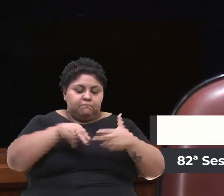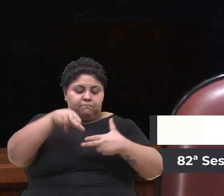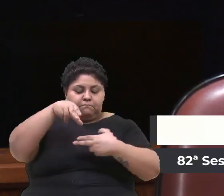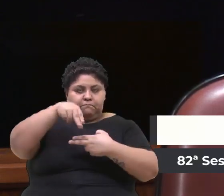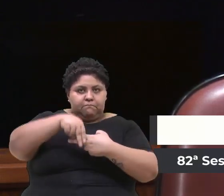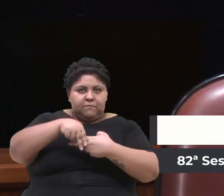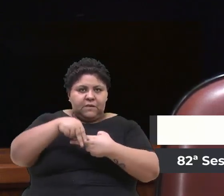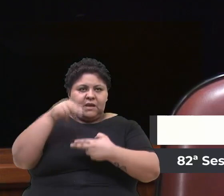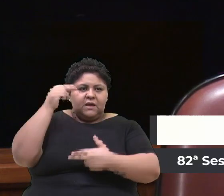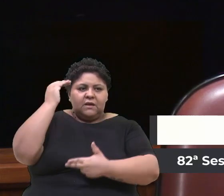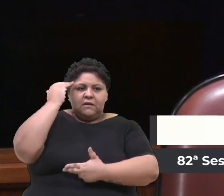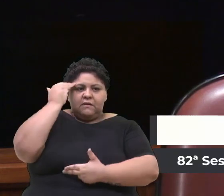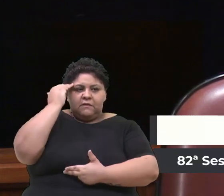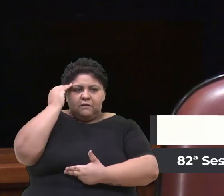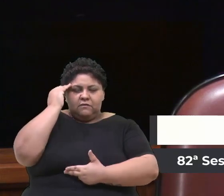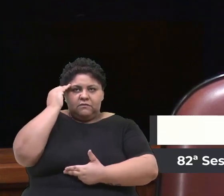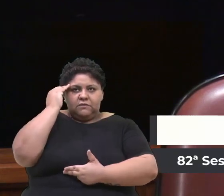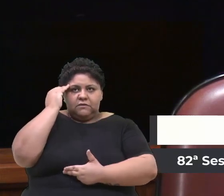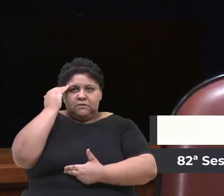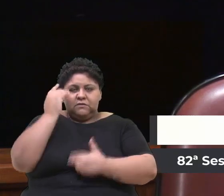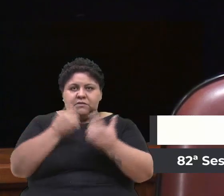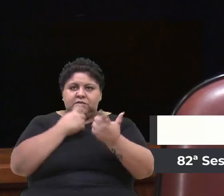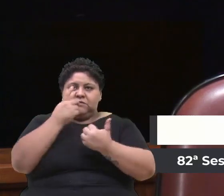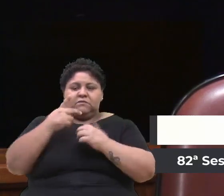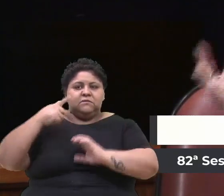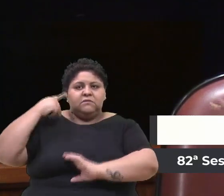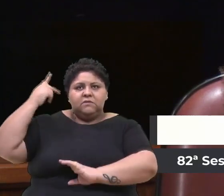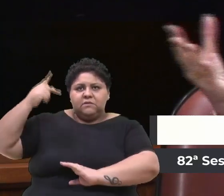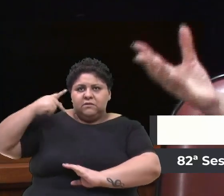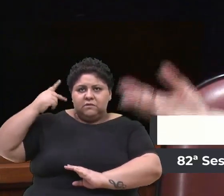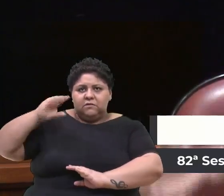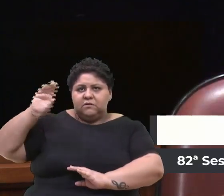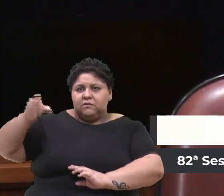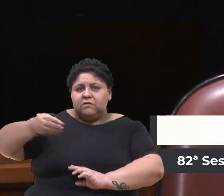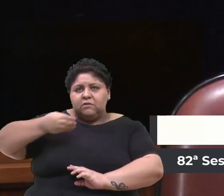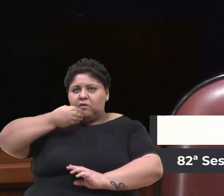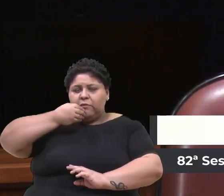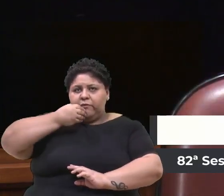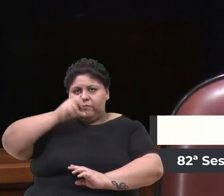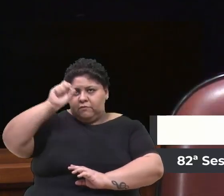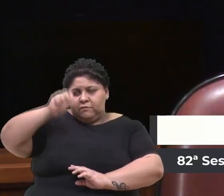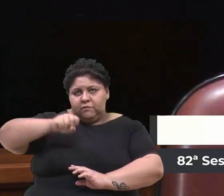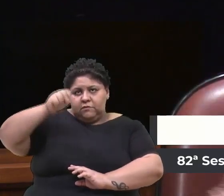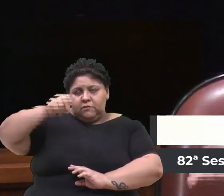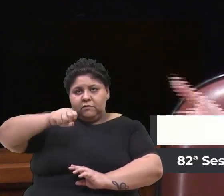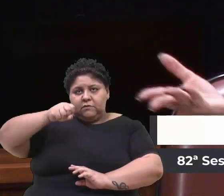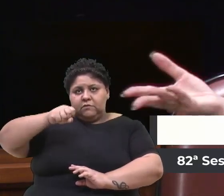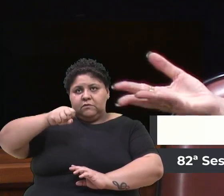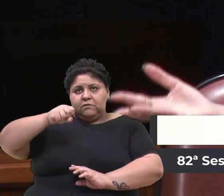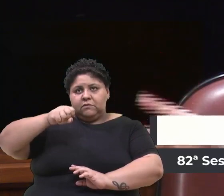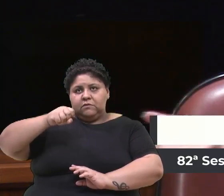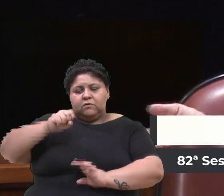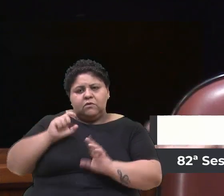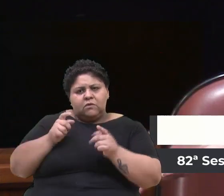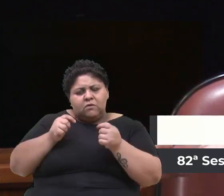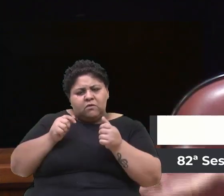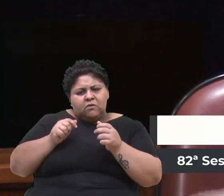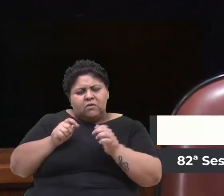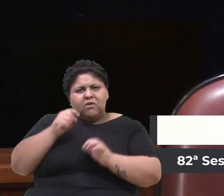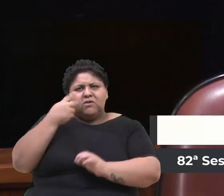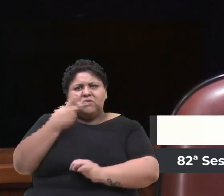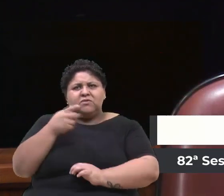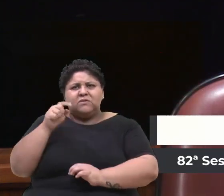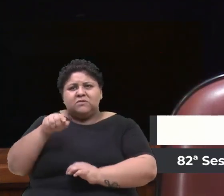se algum vereador, claro, acredito que sim, né? Mas são, acho que quase 2.000 folhas. Foi